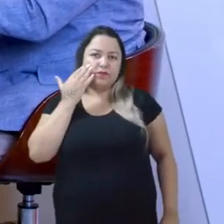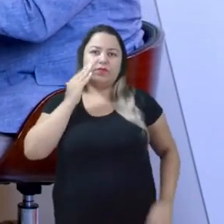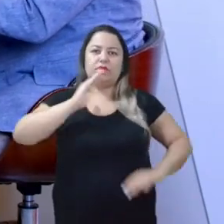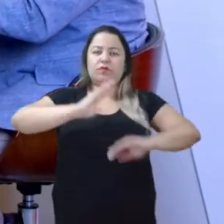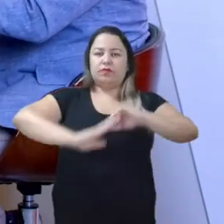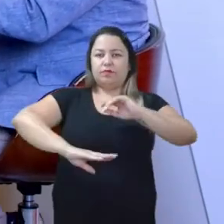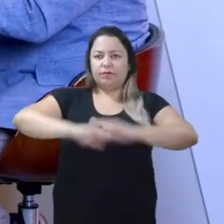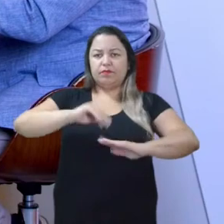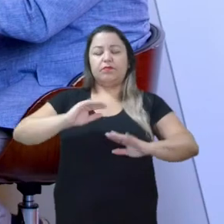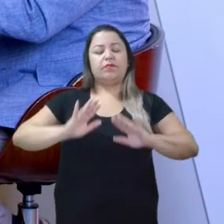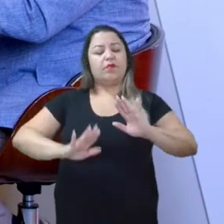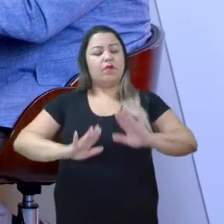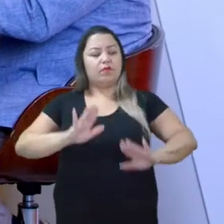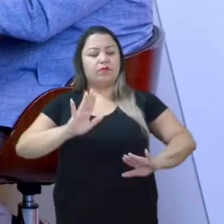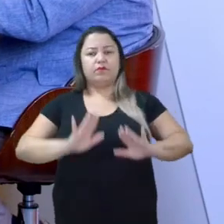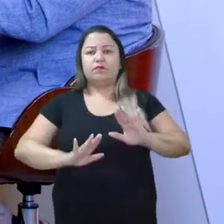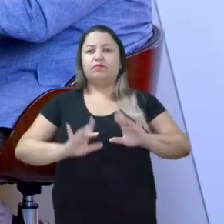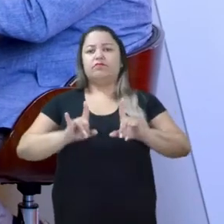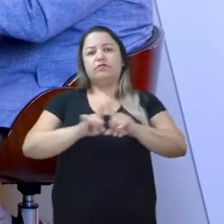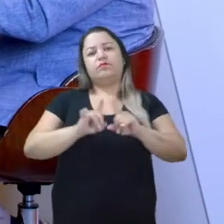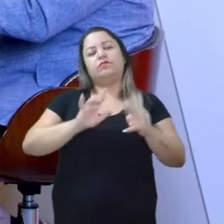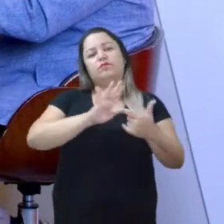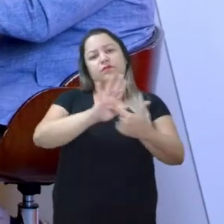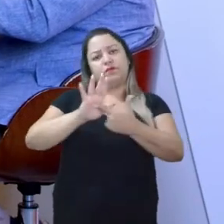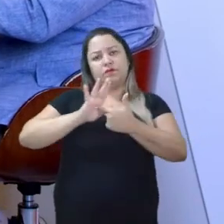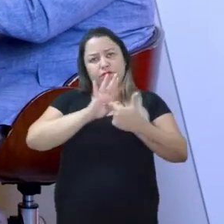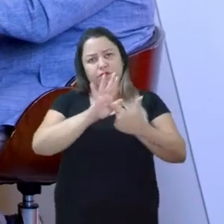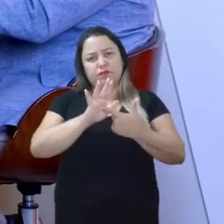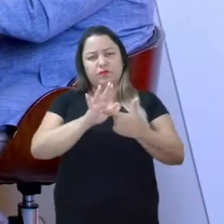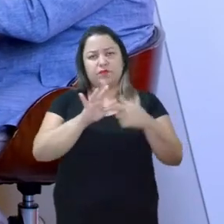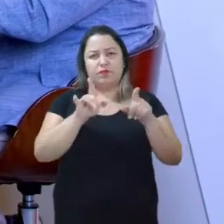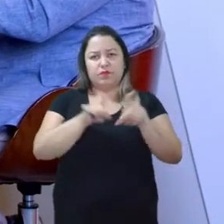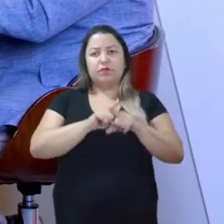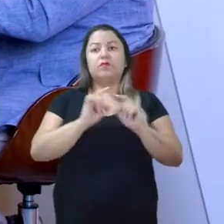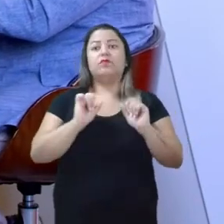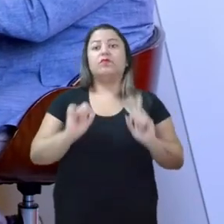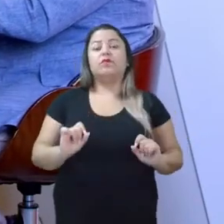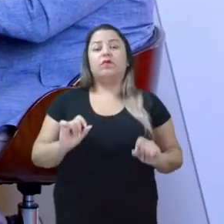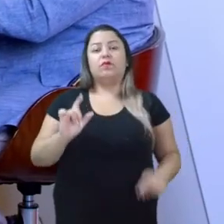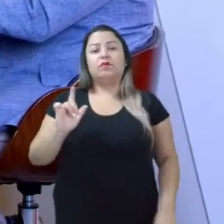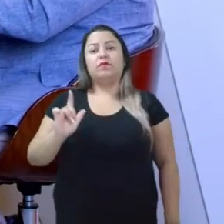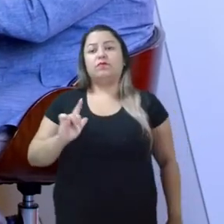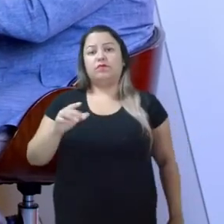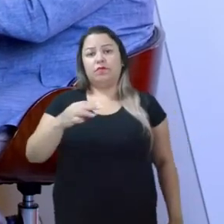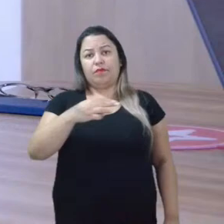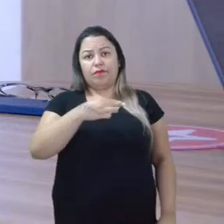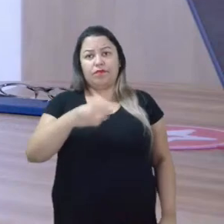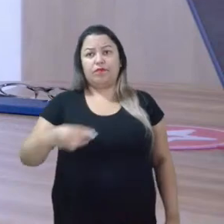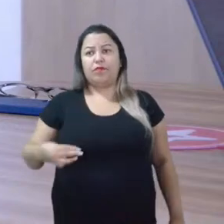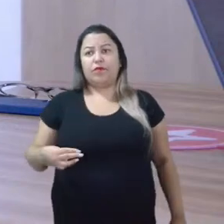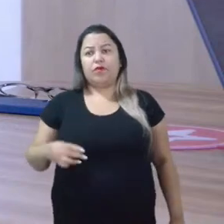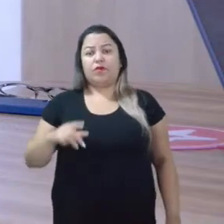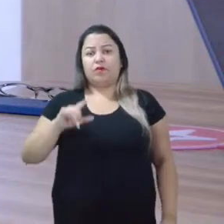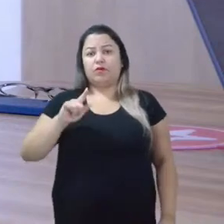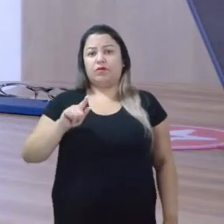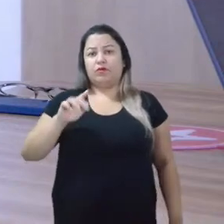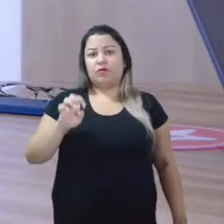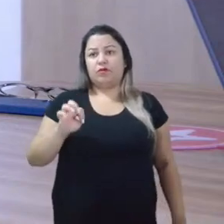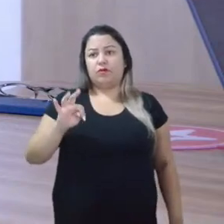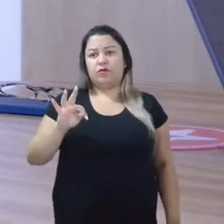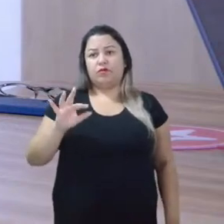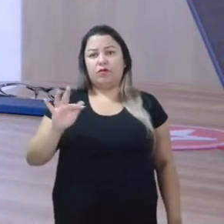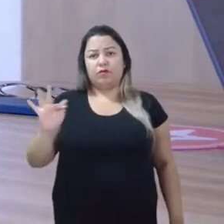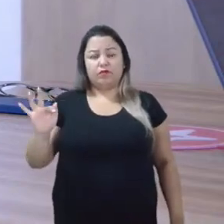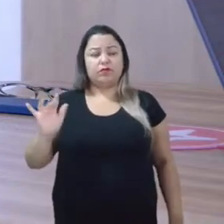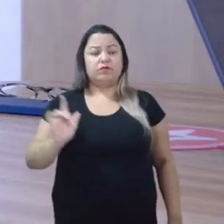Como o Supremo não se manifestou ainda, vai ser a partir de quarta, o ministro relator, o ministro Dias Toffoli, está proferindo o voto. Então a gente não sabe ainda exatamente qual